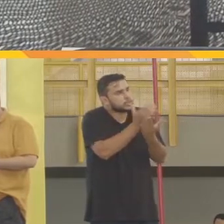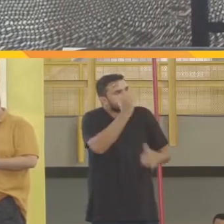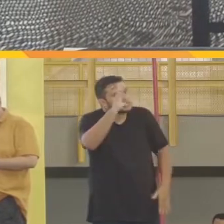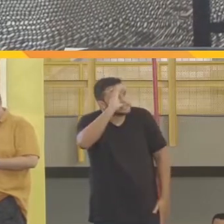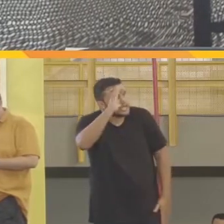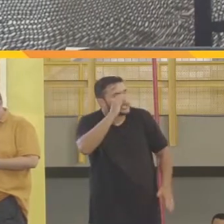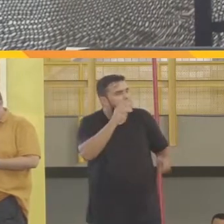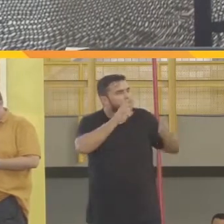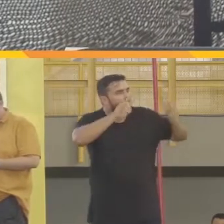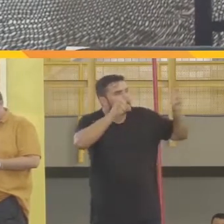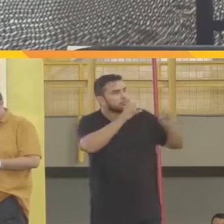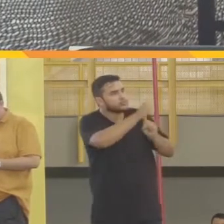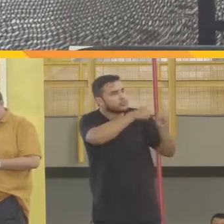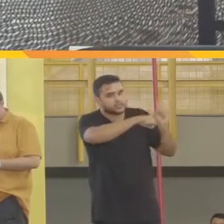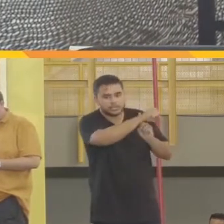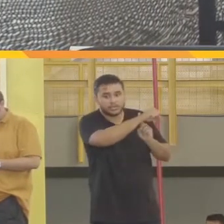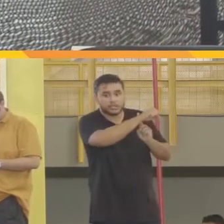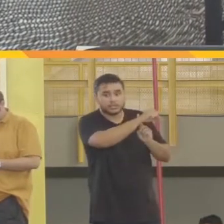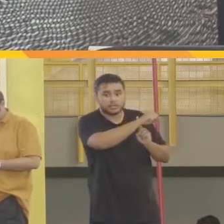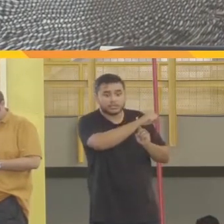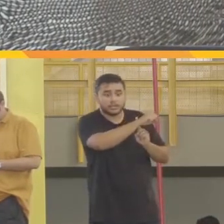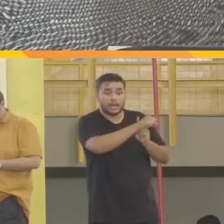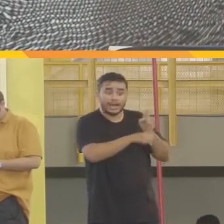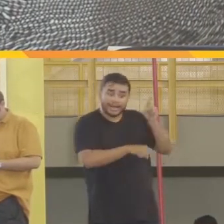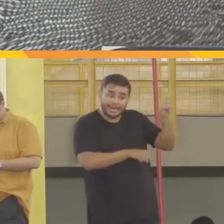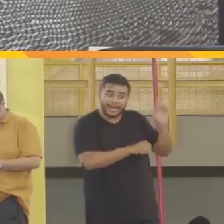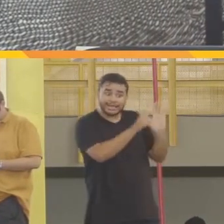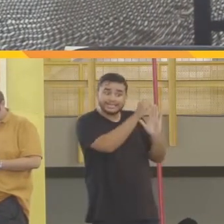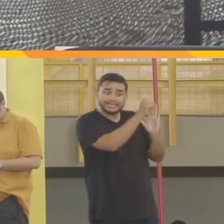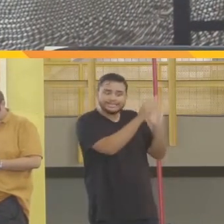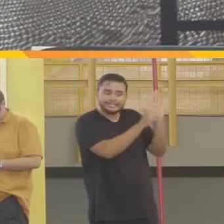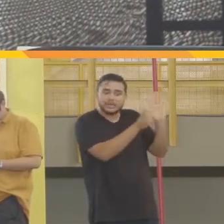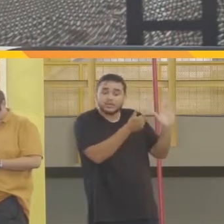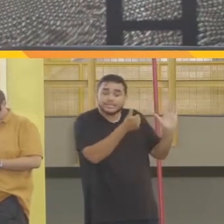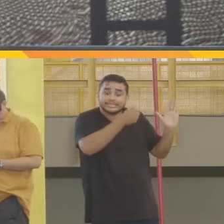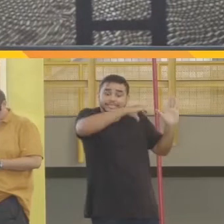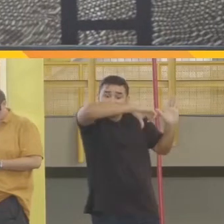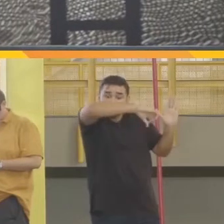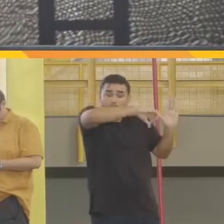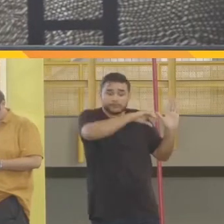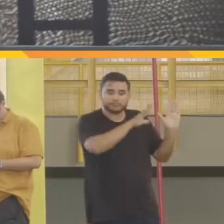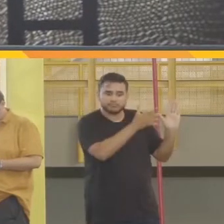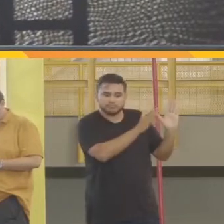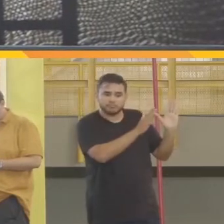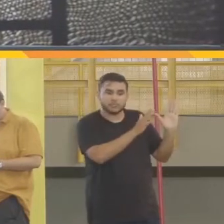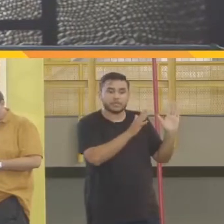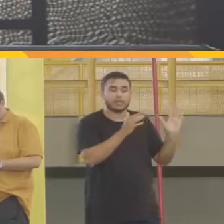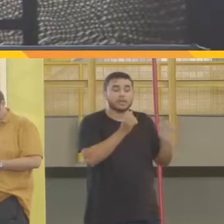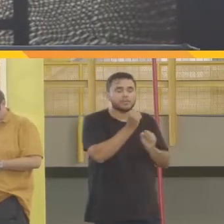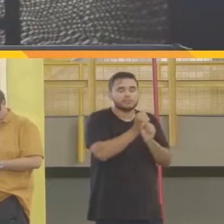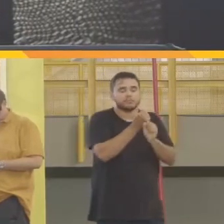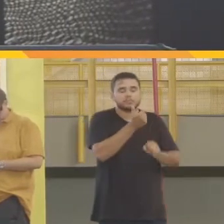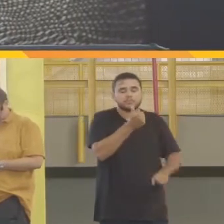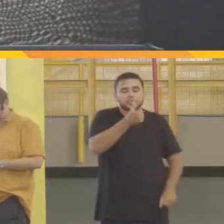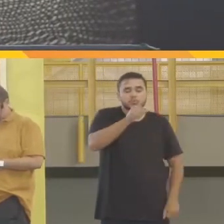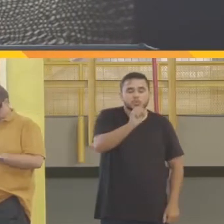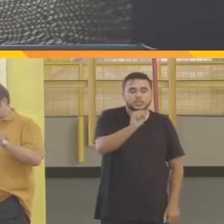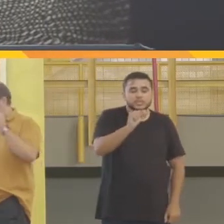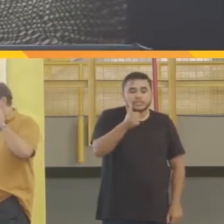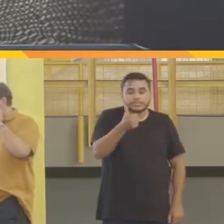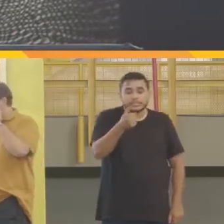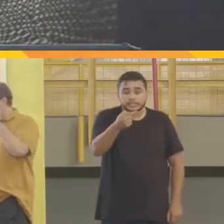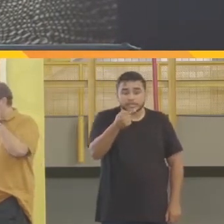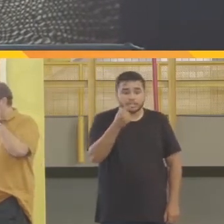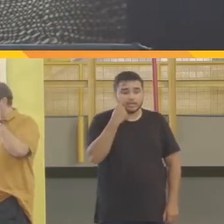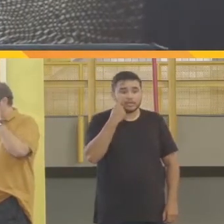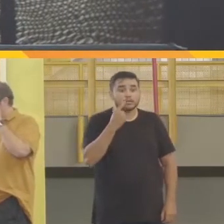1897. Em 1897, final do século XIX, a Universidade de Bordeaux, na França,